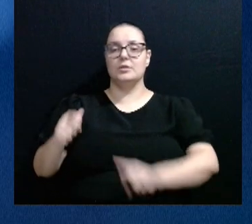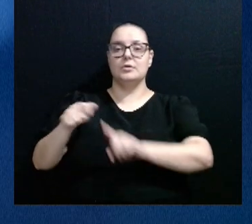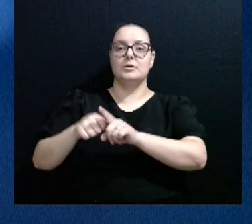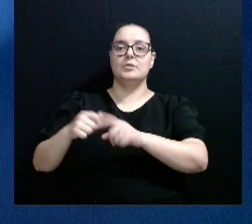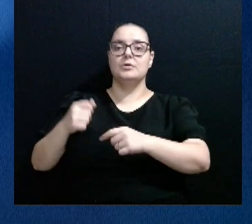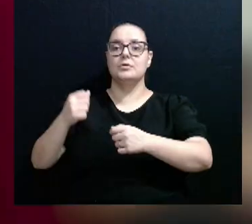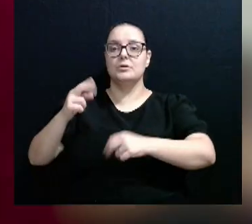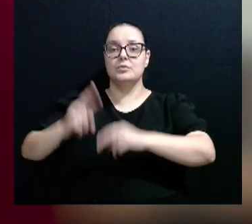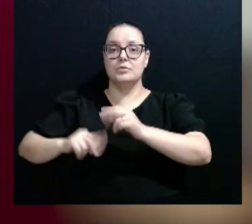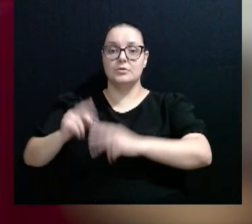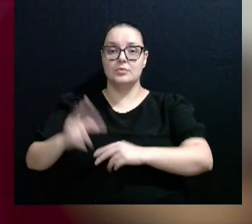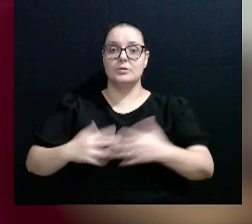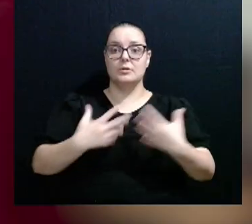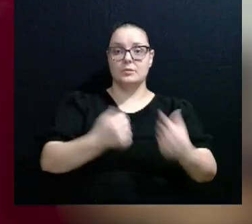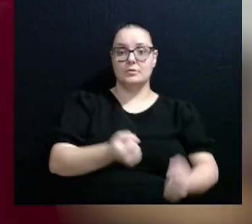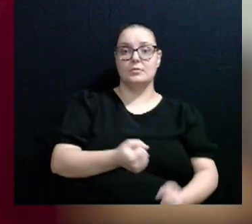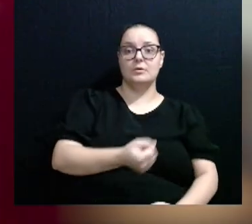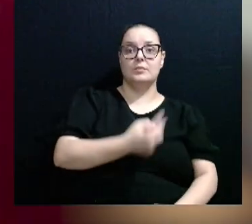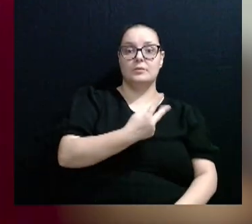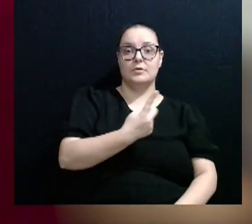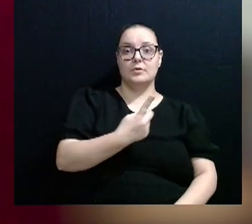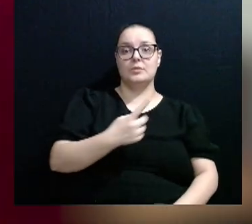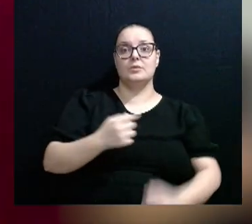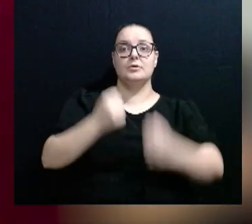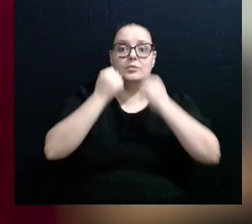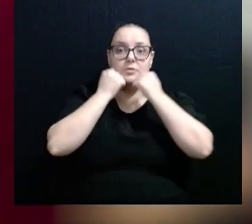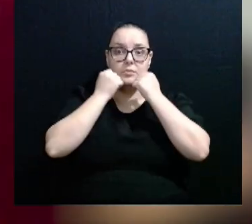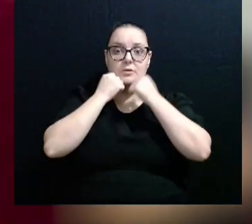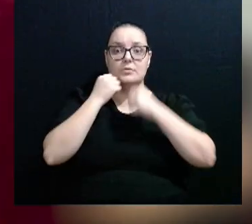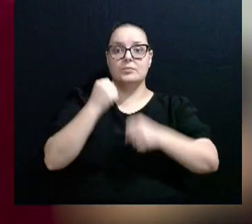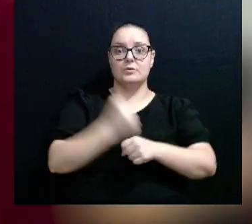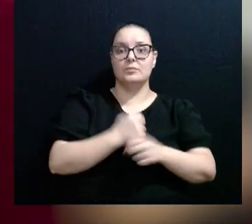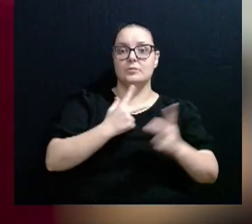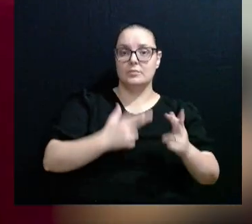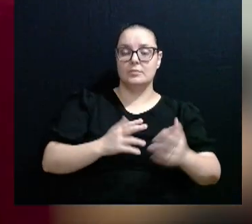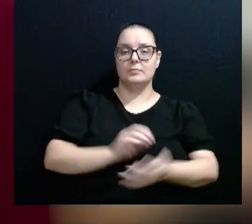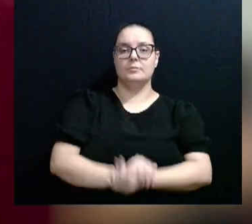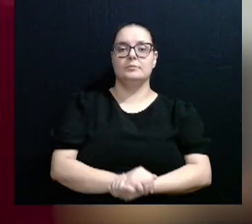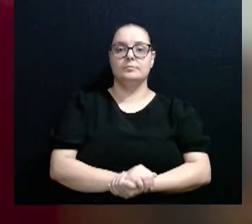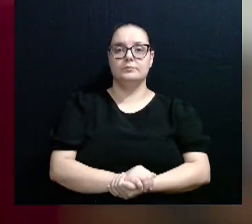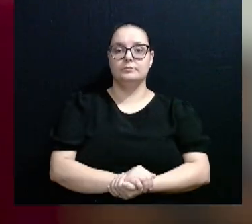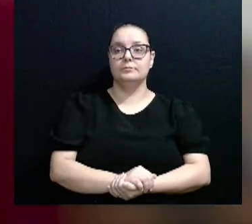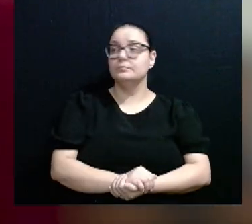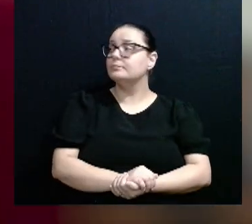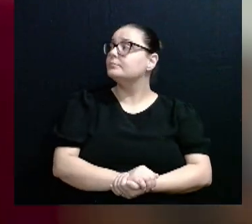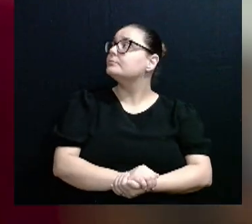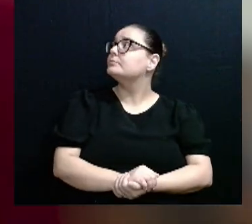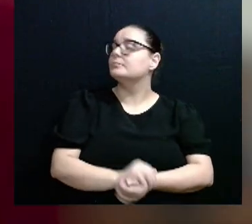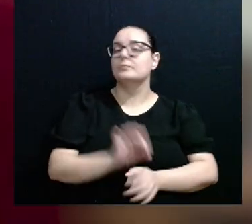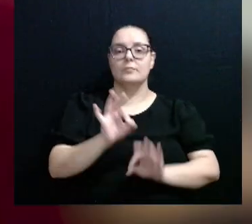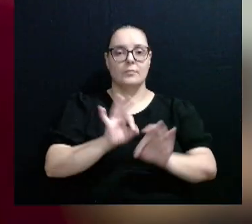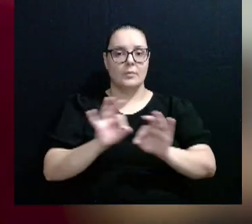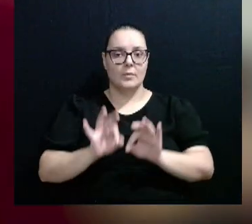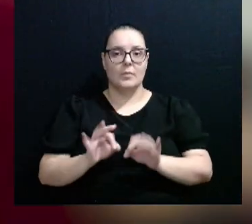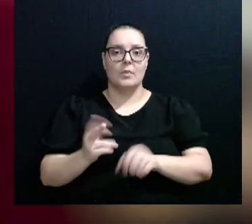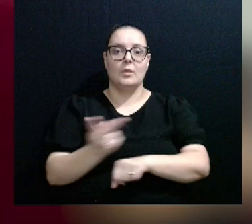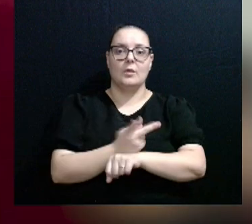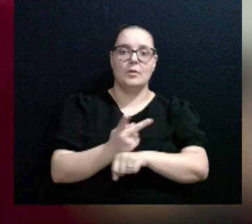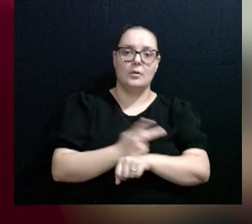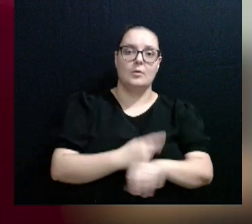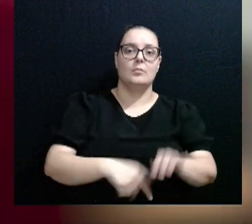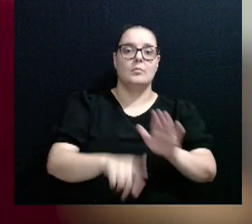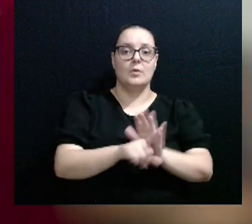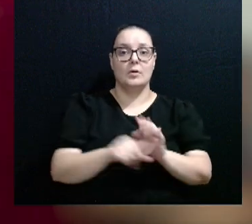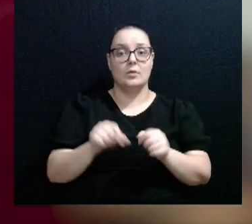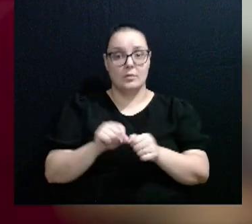do mesmo ano. É um projeto que eu busquei ele, a gente buscou ele legal, vamos fazer, ele vem do Canadá,